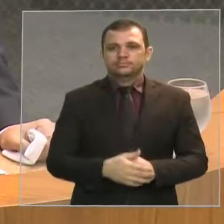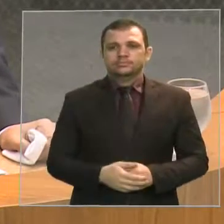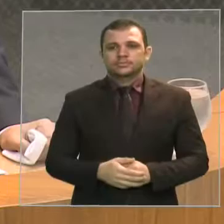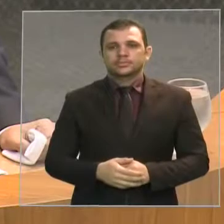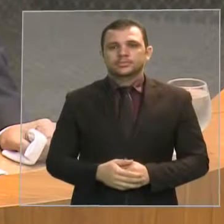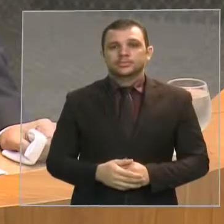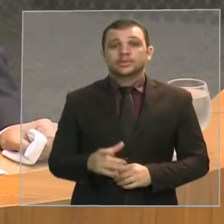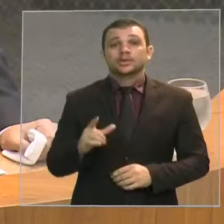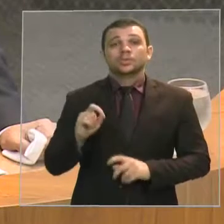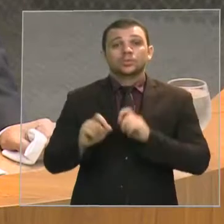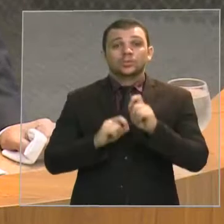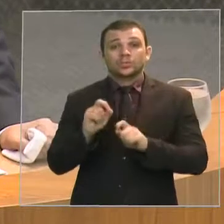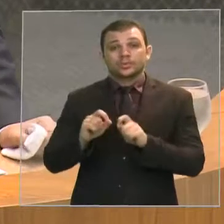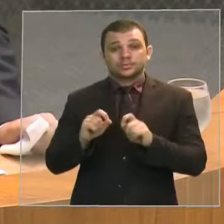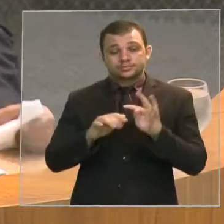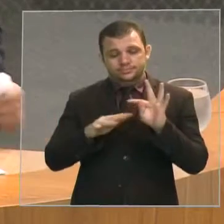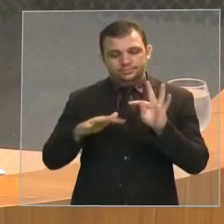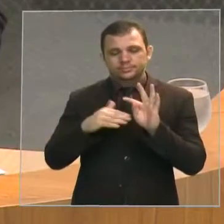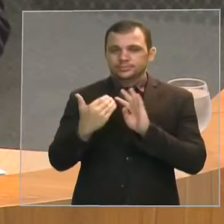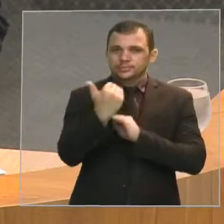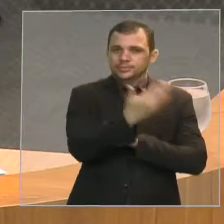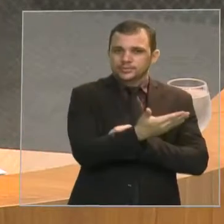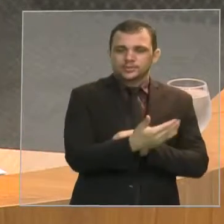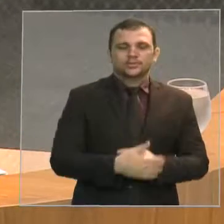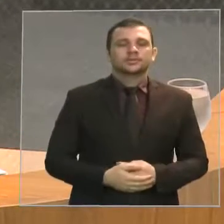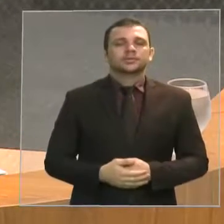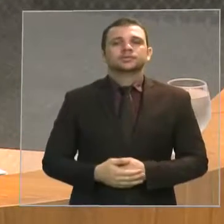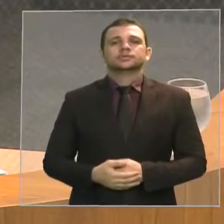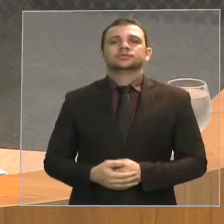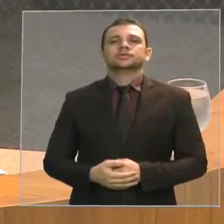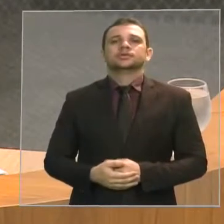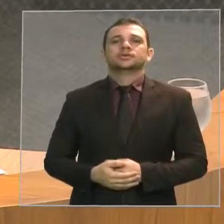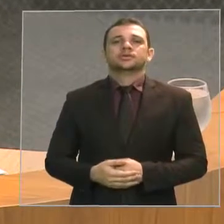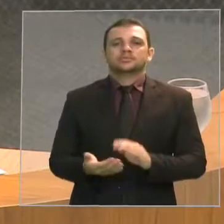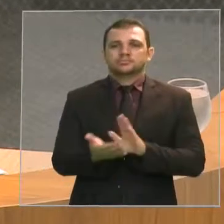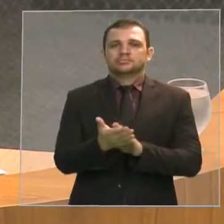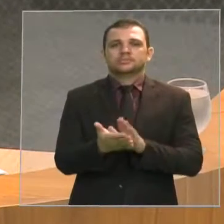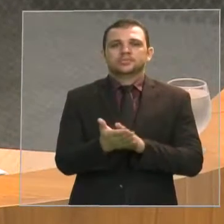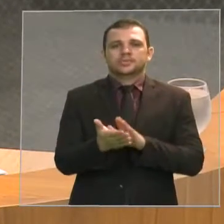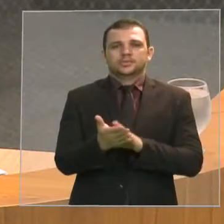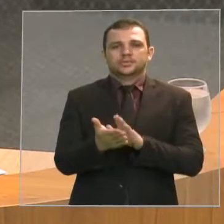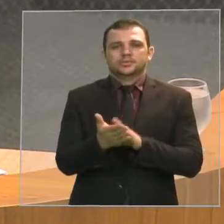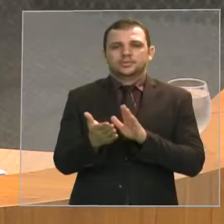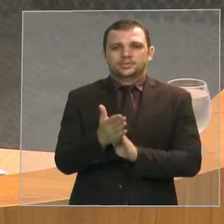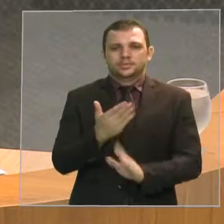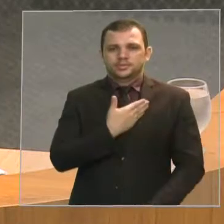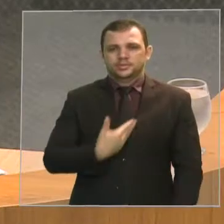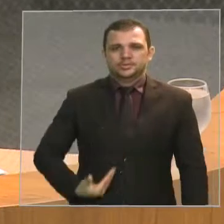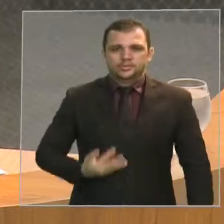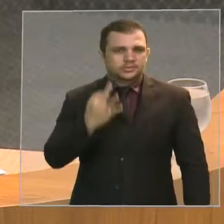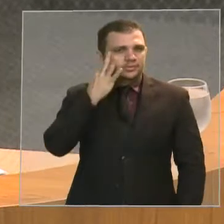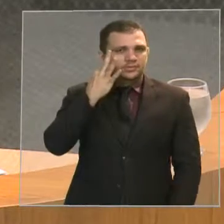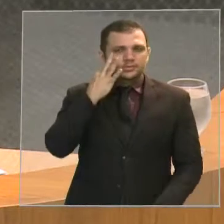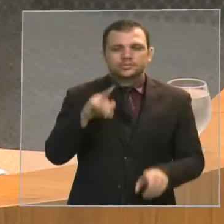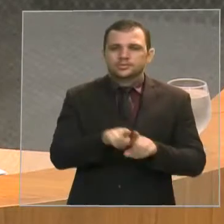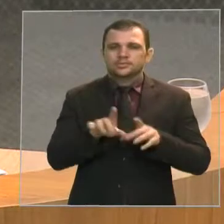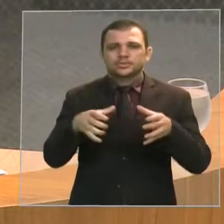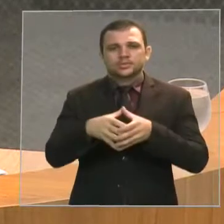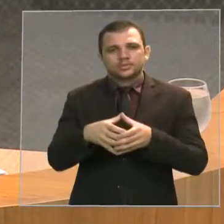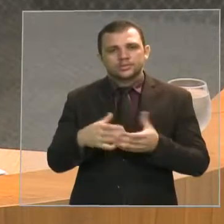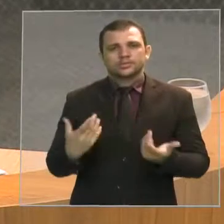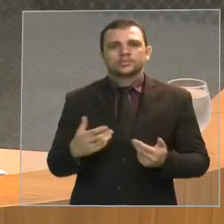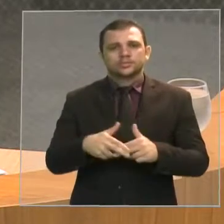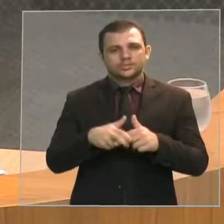ao terminal de integração parabenizo tanto o governador flávio dino quanto à sua equipe na pessoa do secretário lula por essa grande